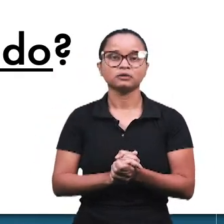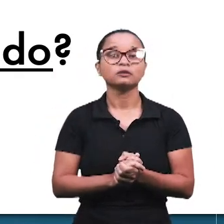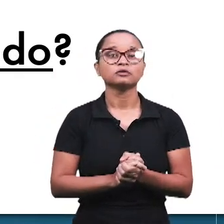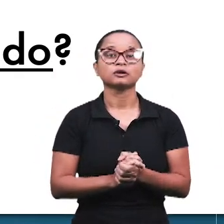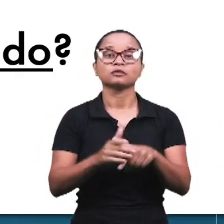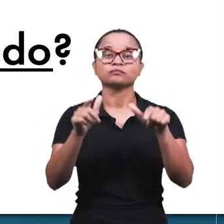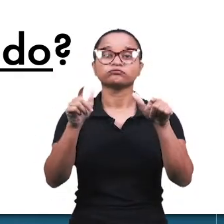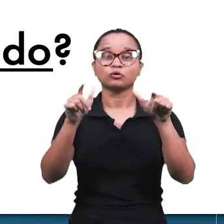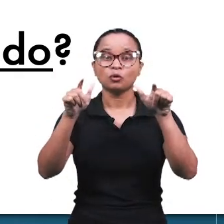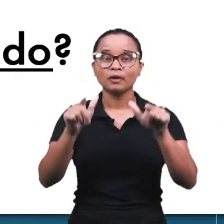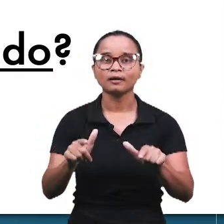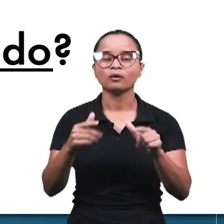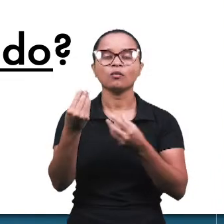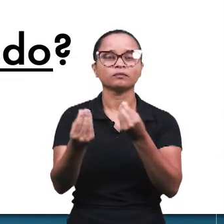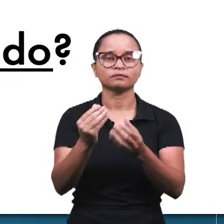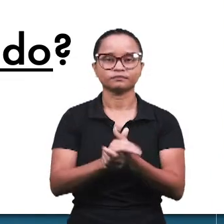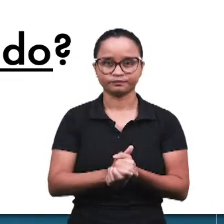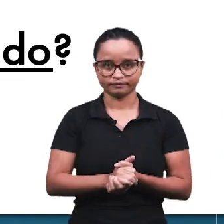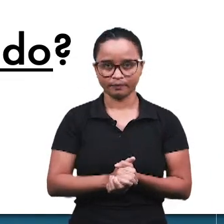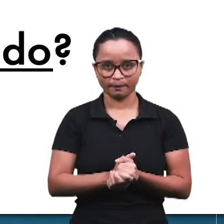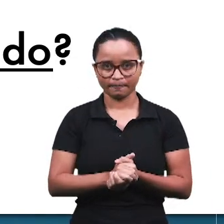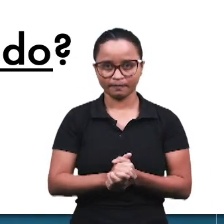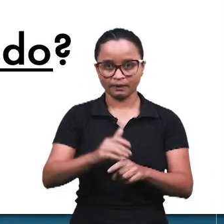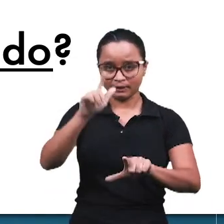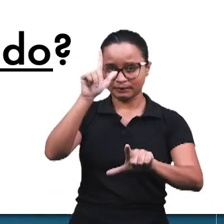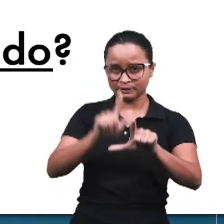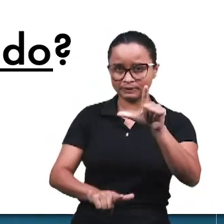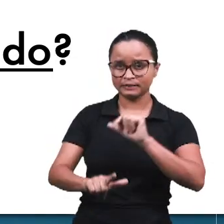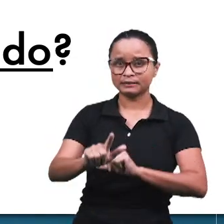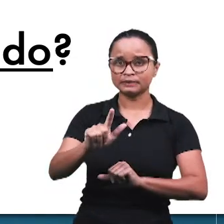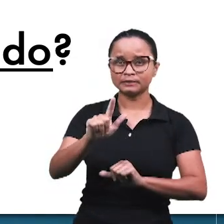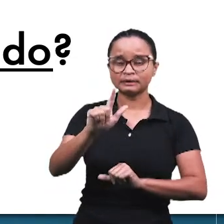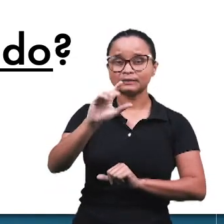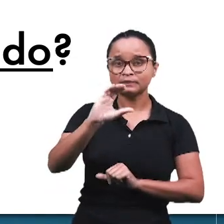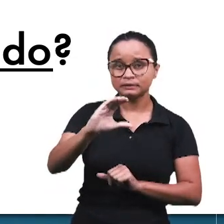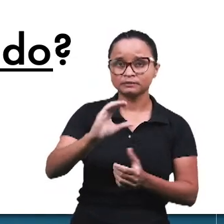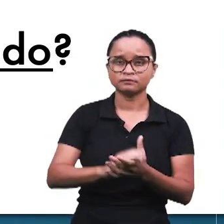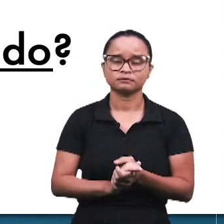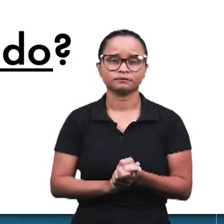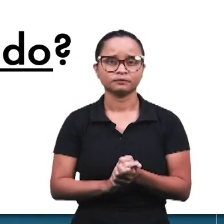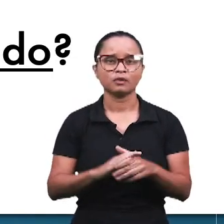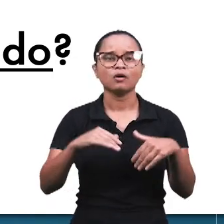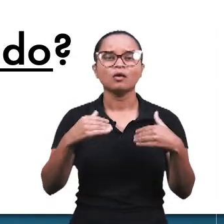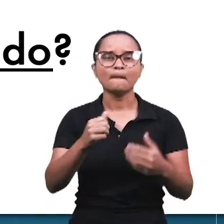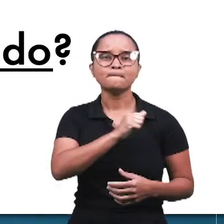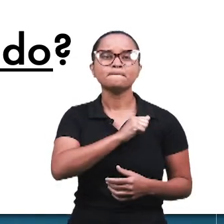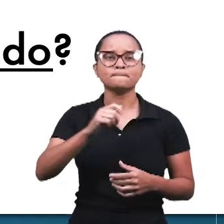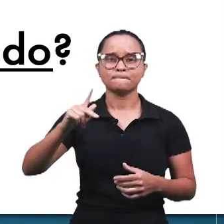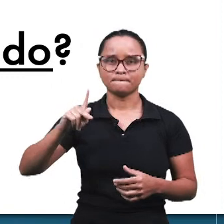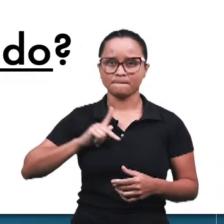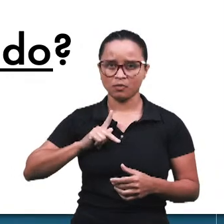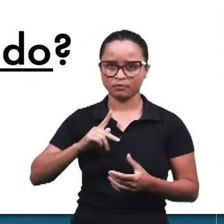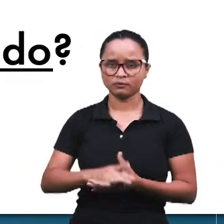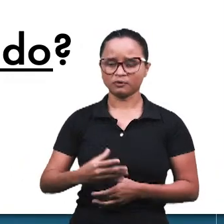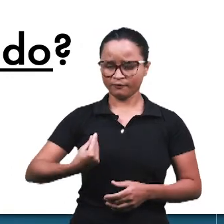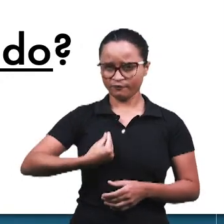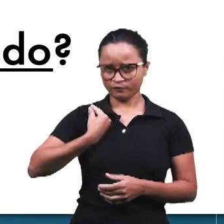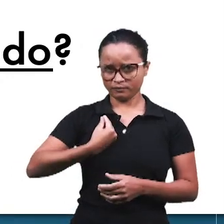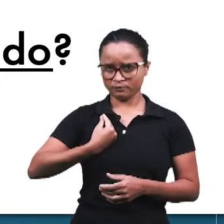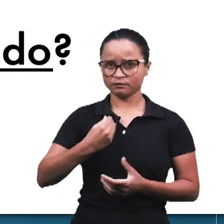do templo e daquele lugar ali? A letra C, qual foi o apóstolo que estava vivo